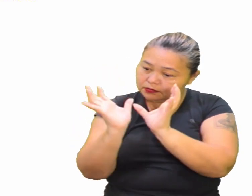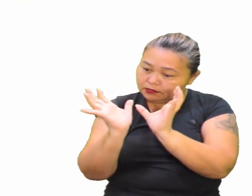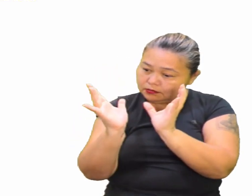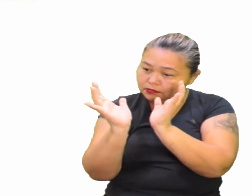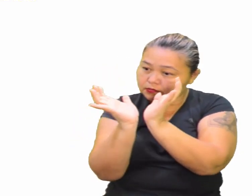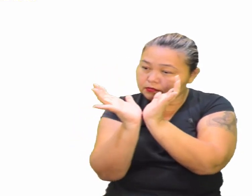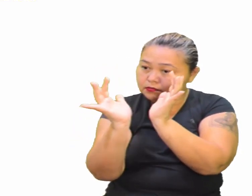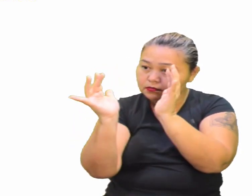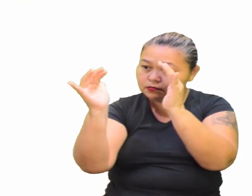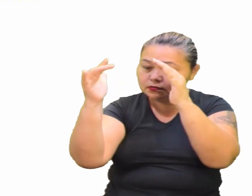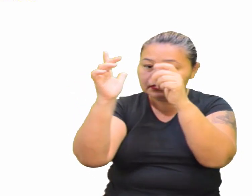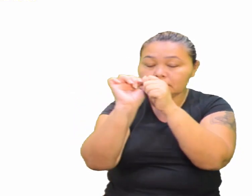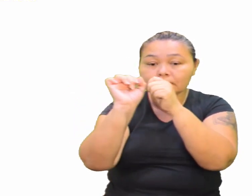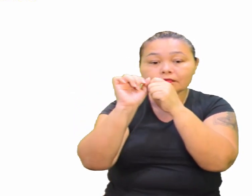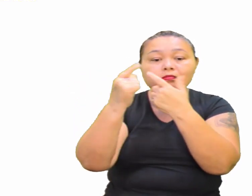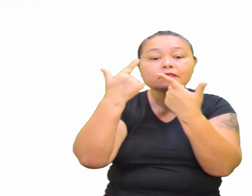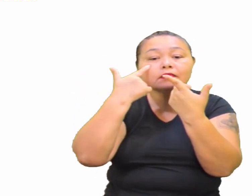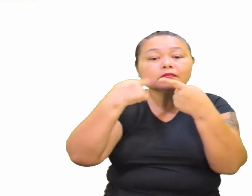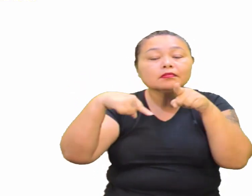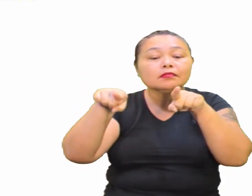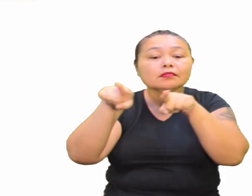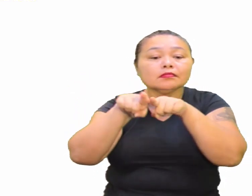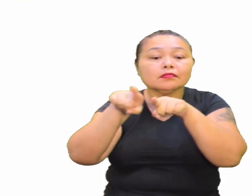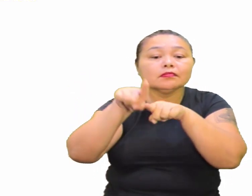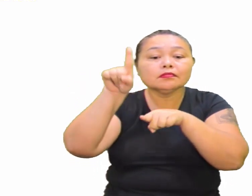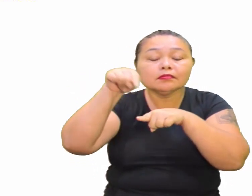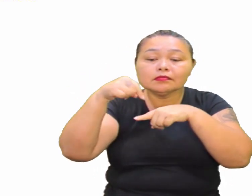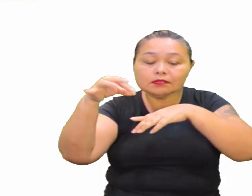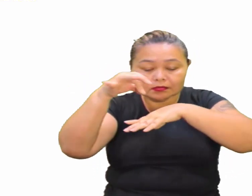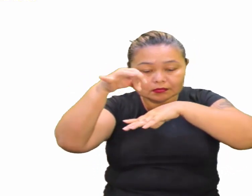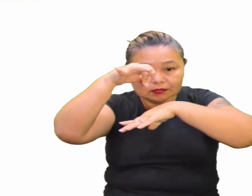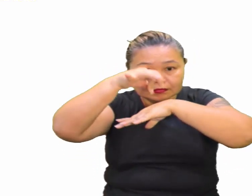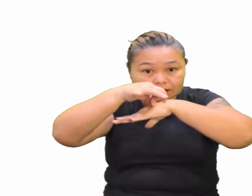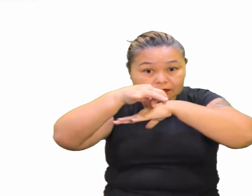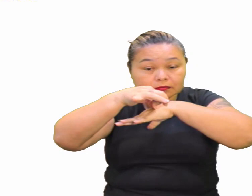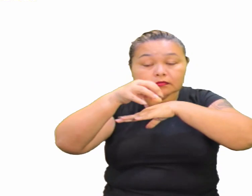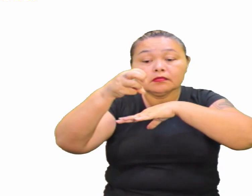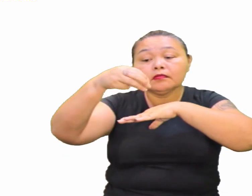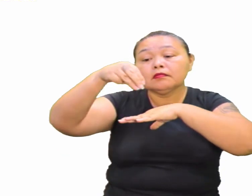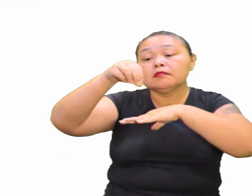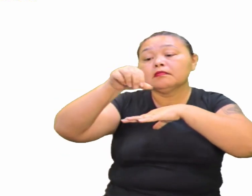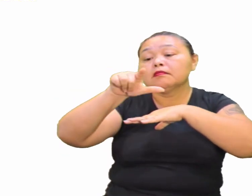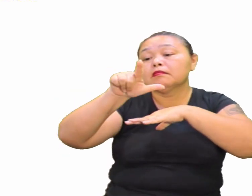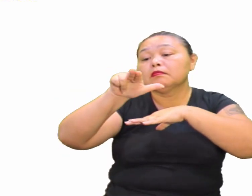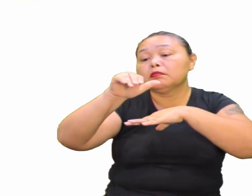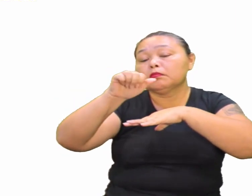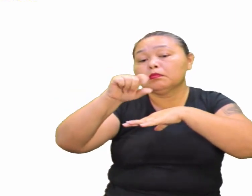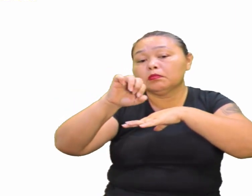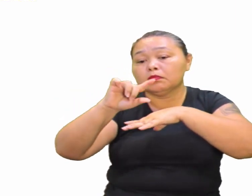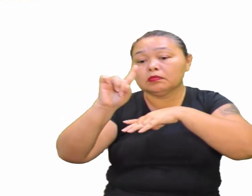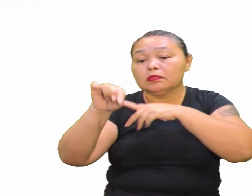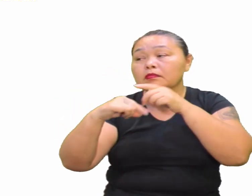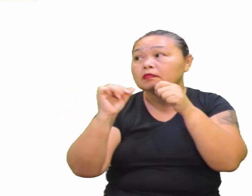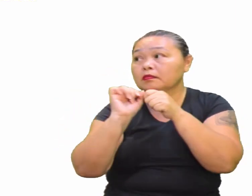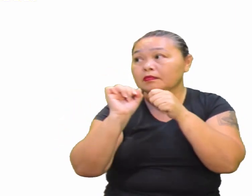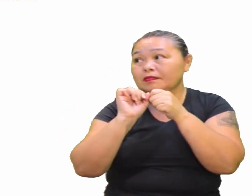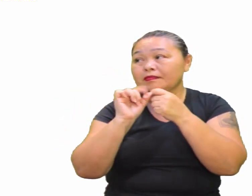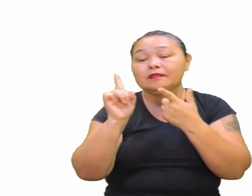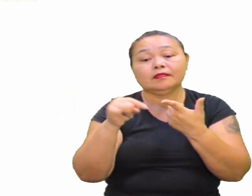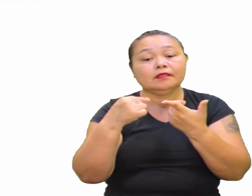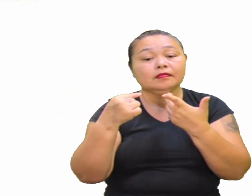começam a aparecer os pequenos animais, como insetos e moluscos. Lembrando, pessoal, lembra que as briófitas têm